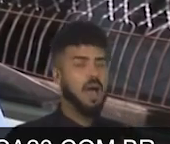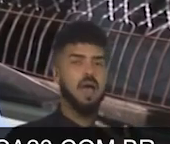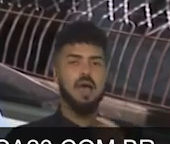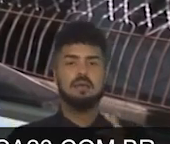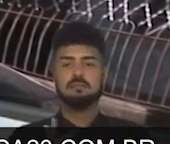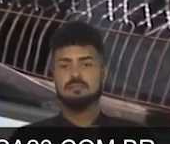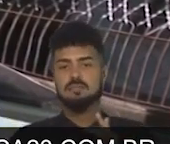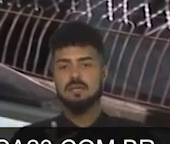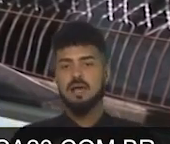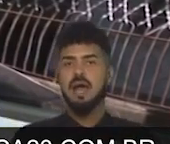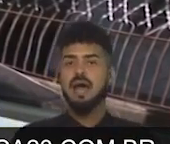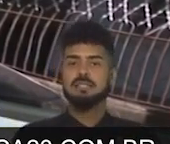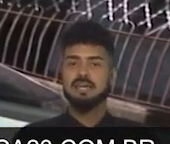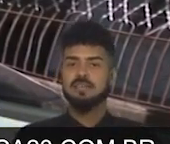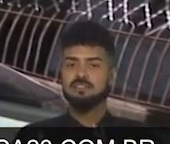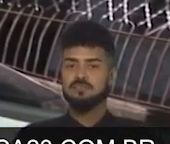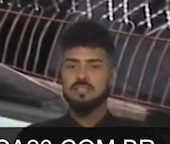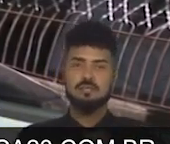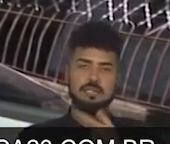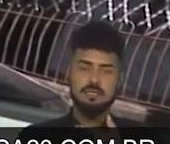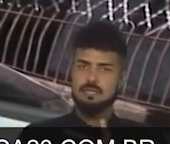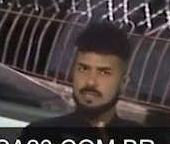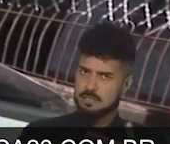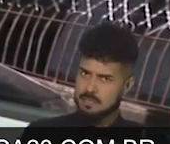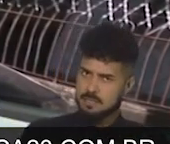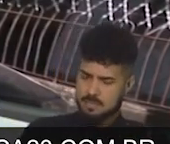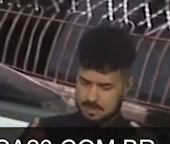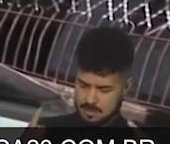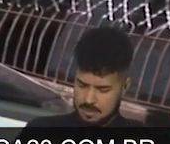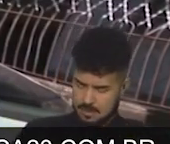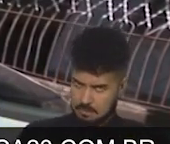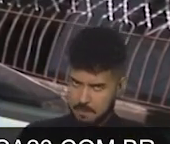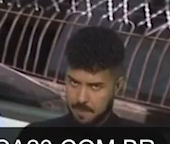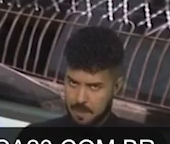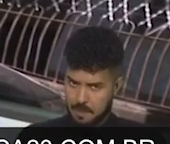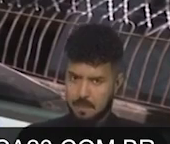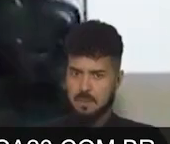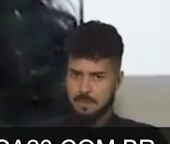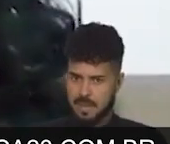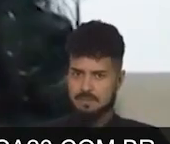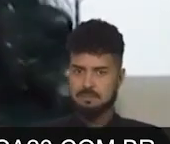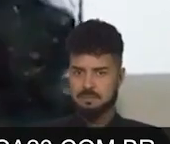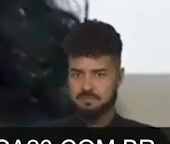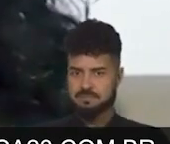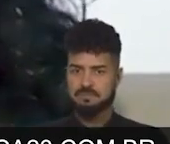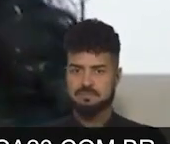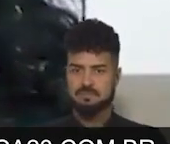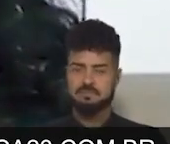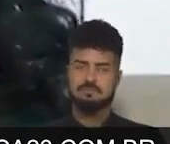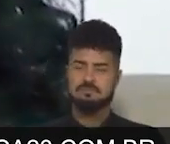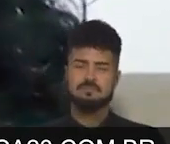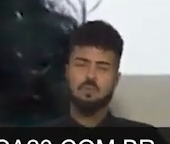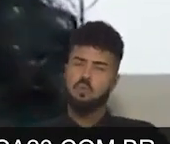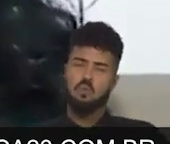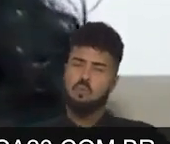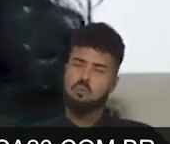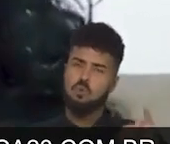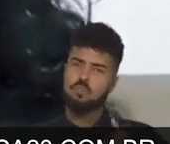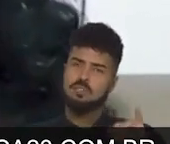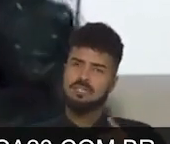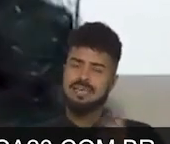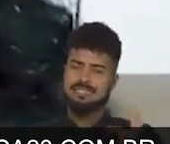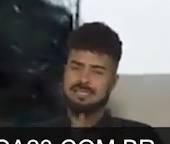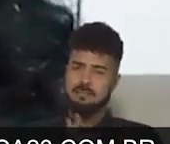fim, determinado do fim, de eu estar de boa, bom mesmo, para preparado para trabalhar. É muito importante que o tratamento seja feito